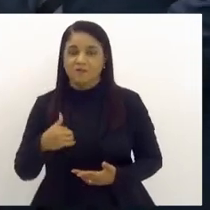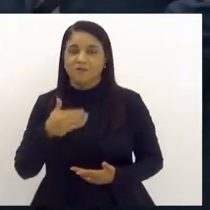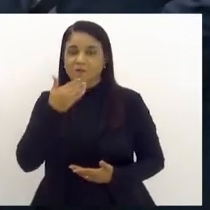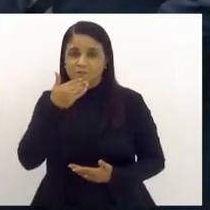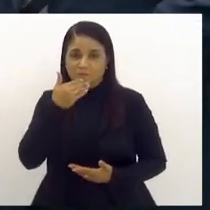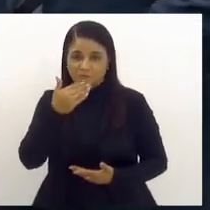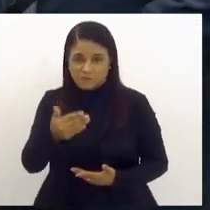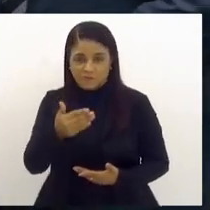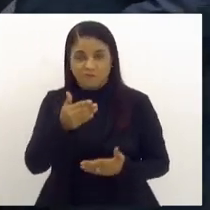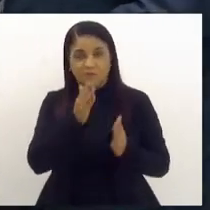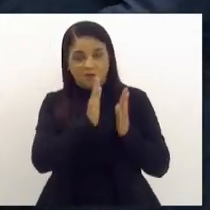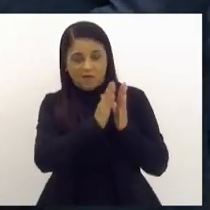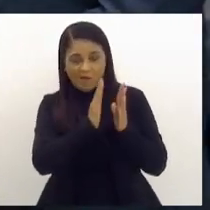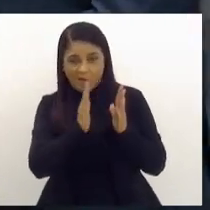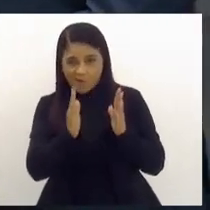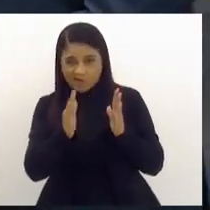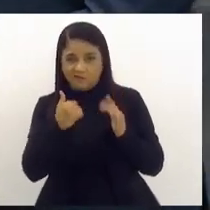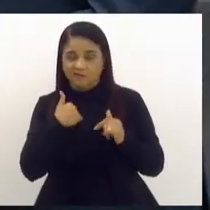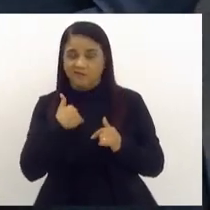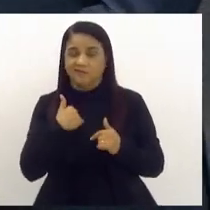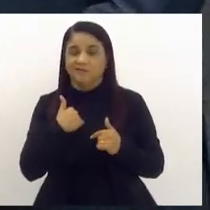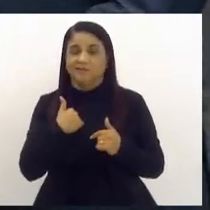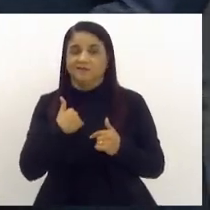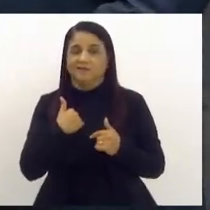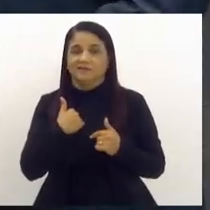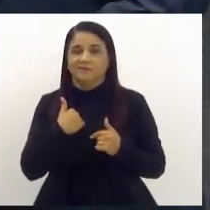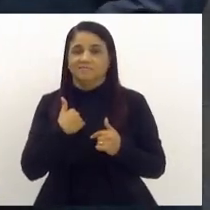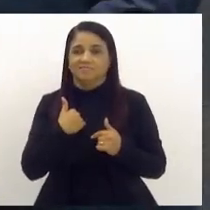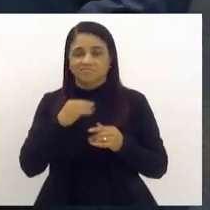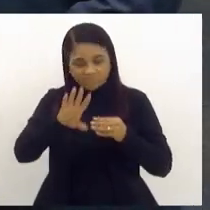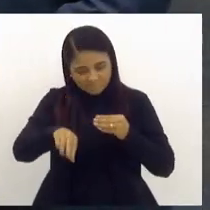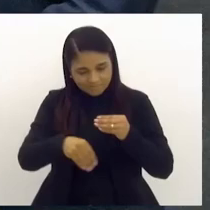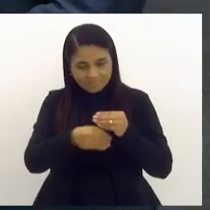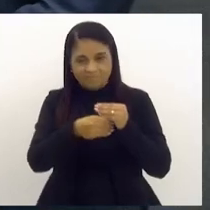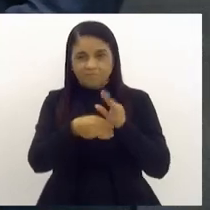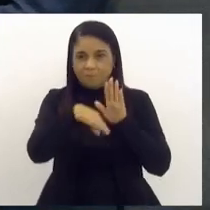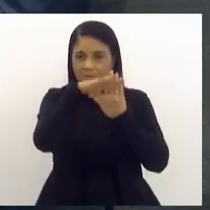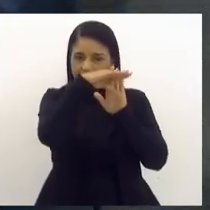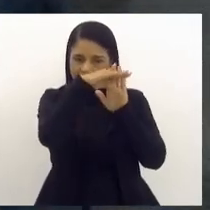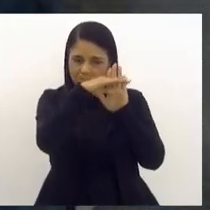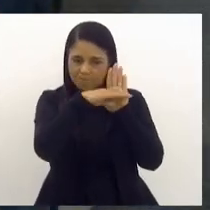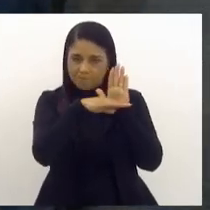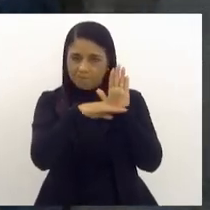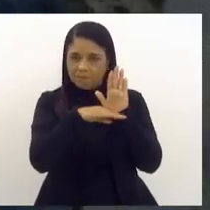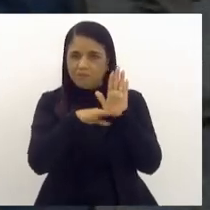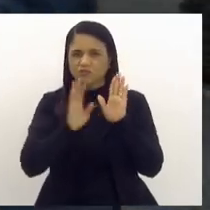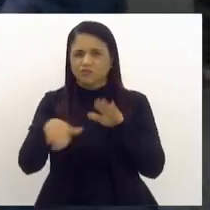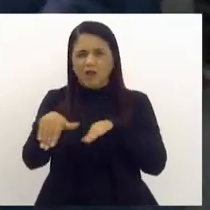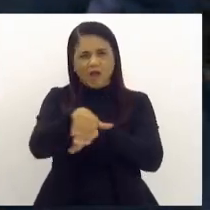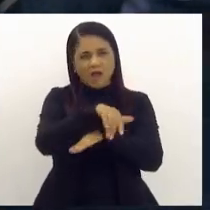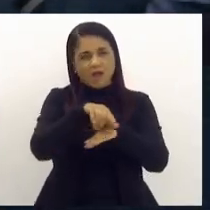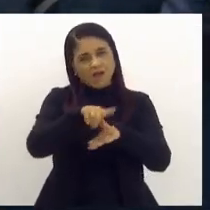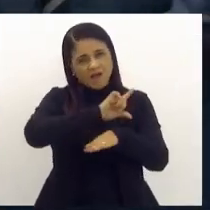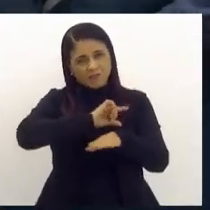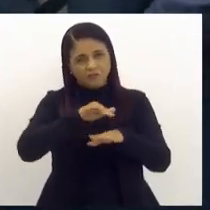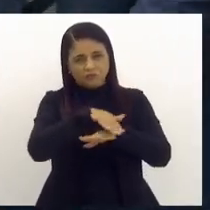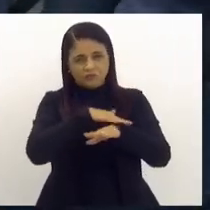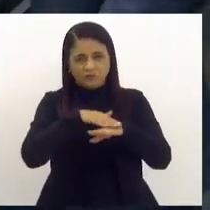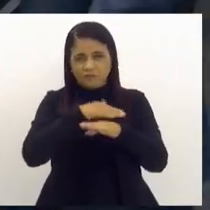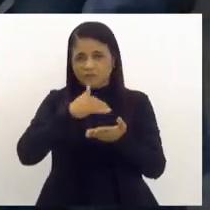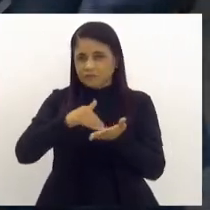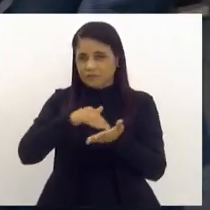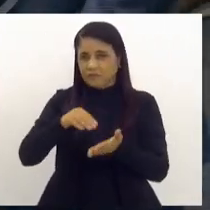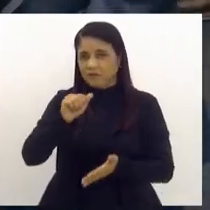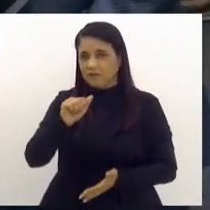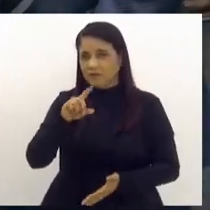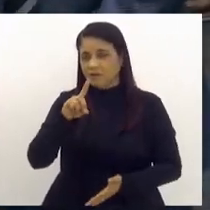solicitação pela ordem é para que haja inclusão na pauta, isso já até já conversei com o secretário Adilson, do projeto de